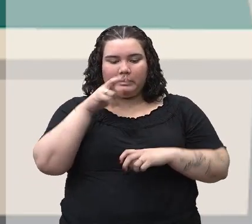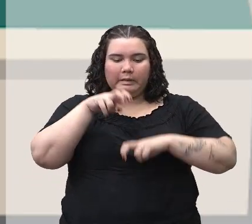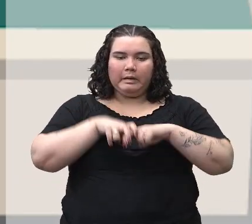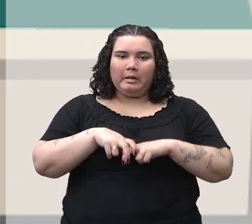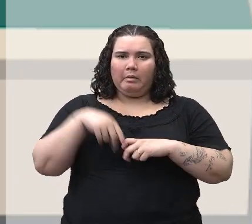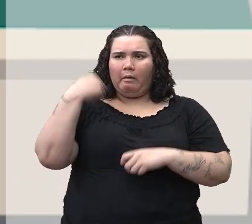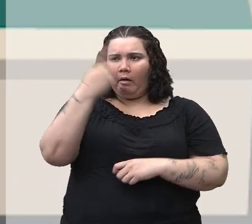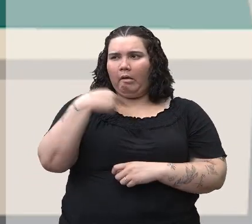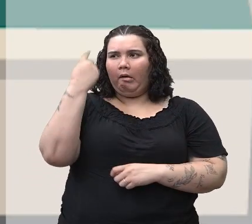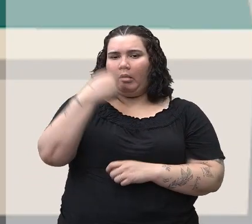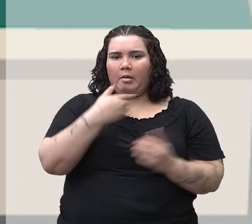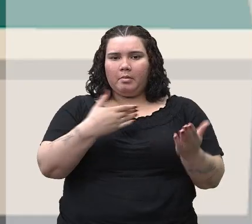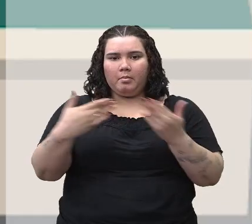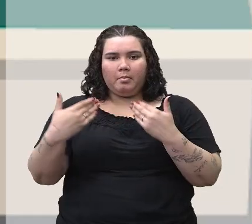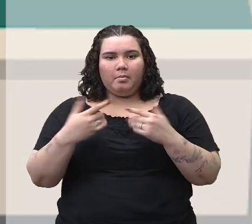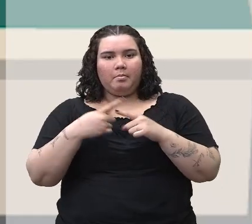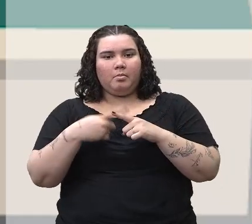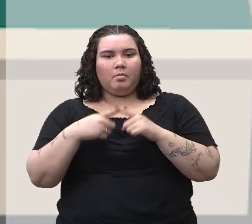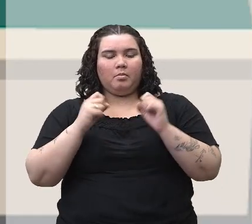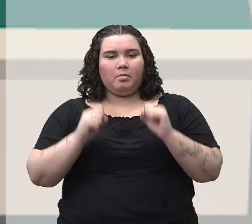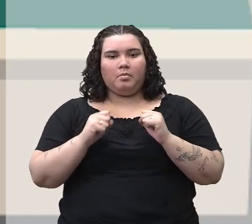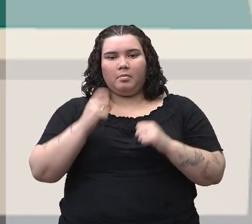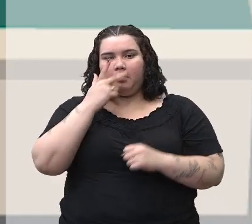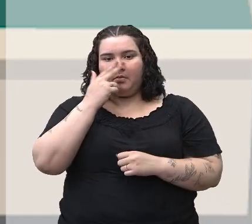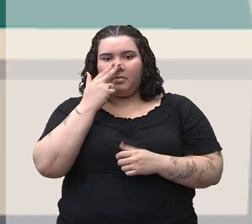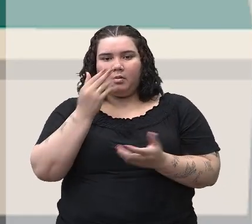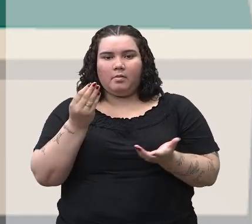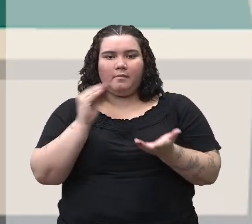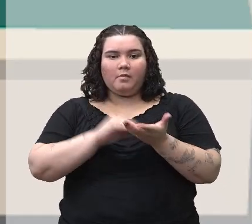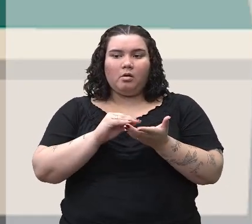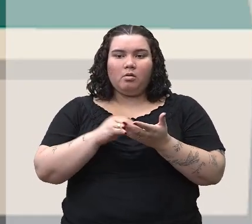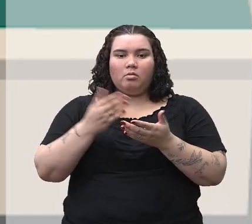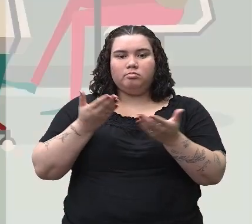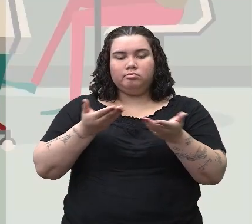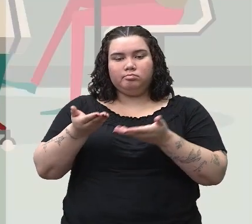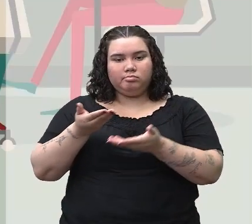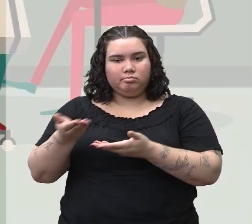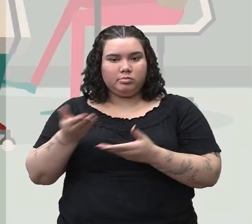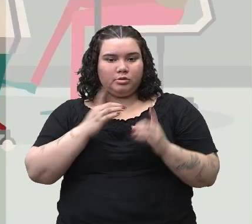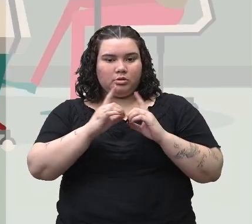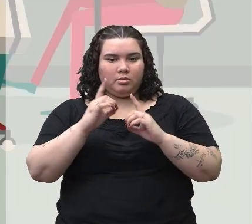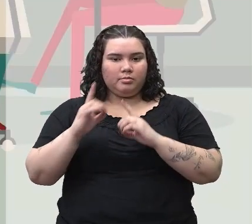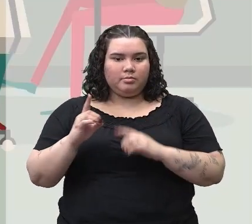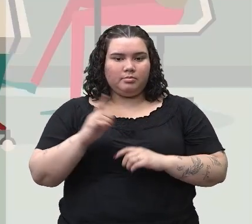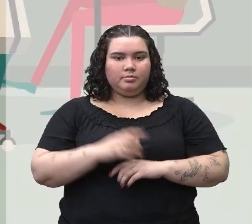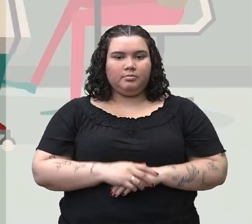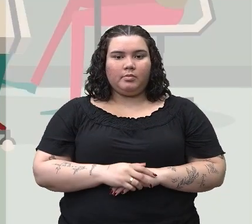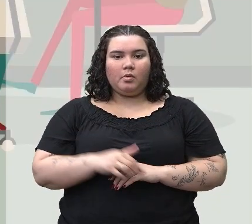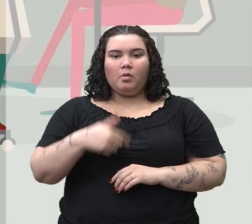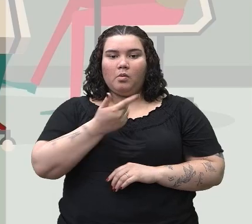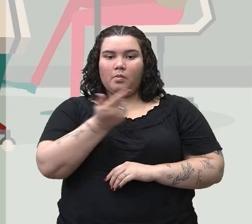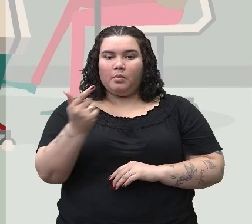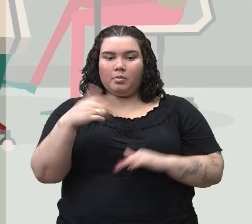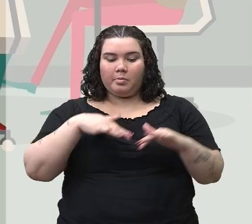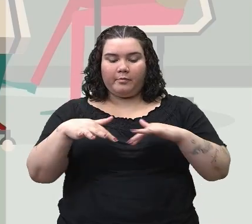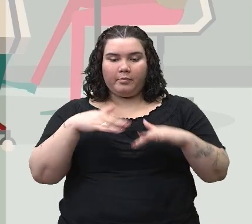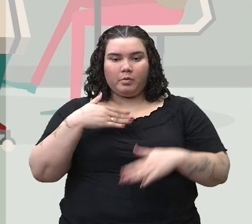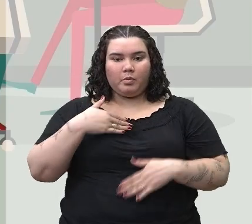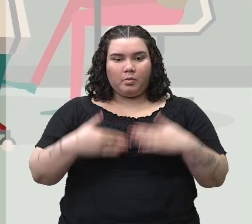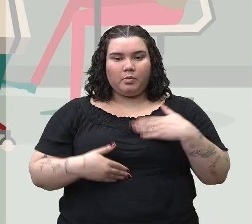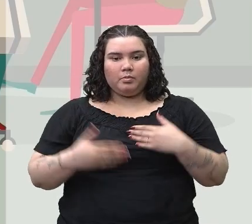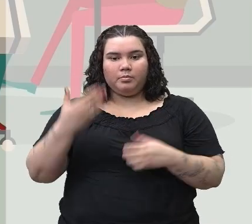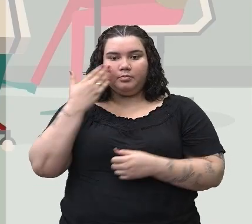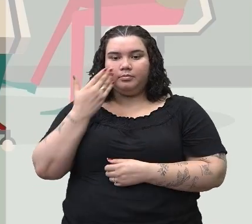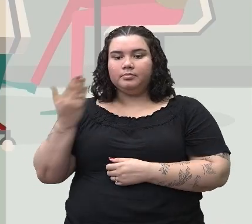posição, pois ela também pode denotar falta de abertura para o diálogo. Outra movimentação corporal que traz uma mensagem